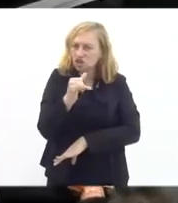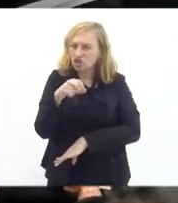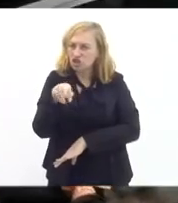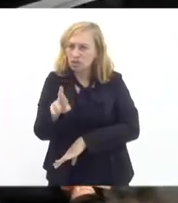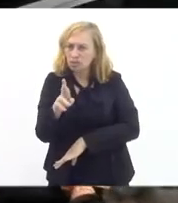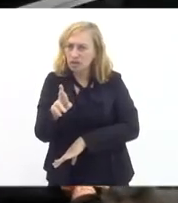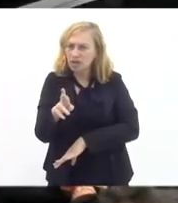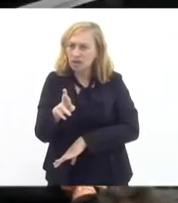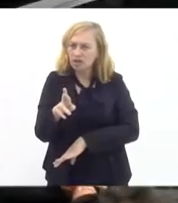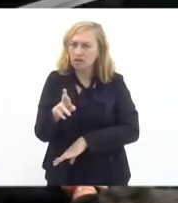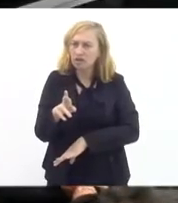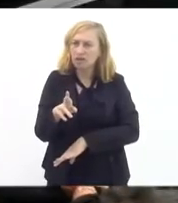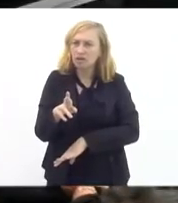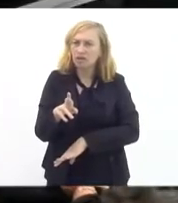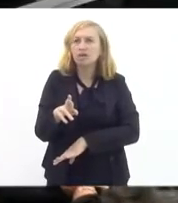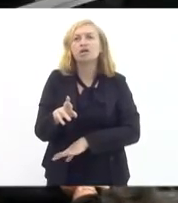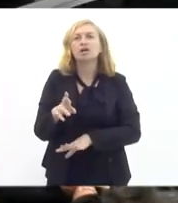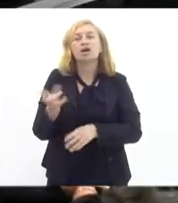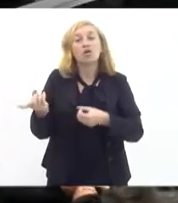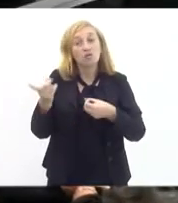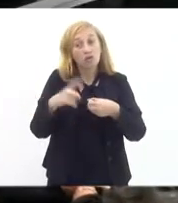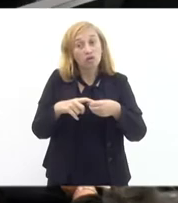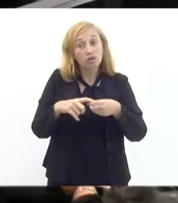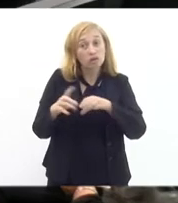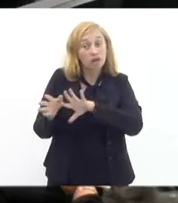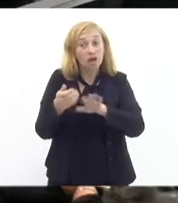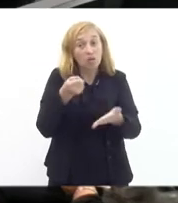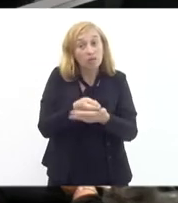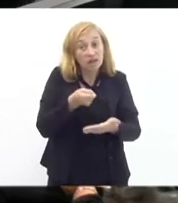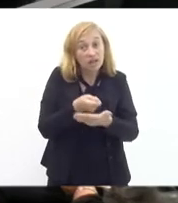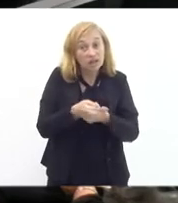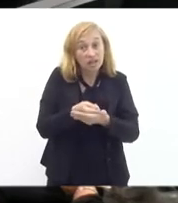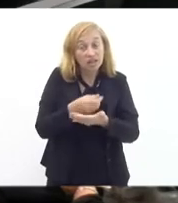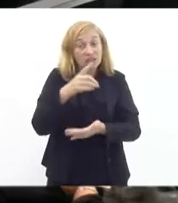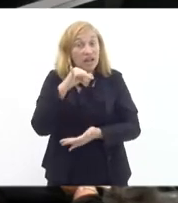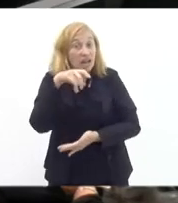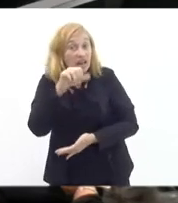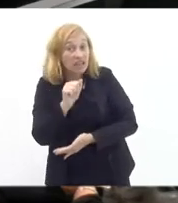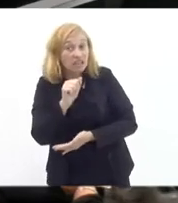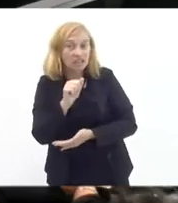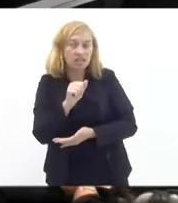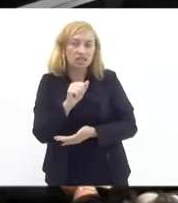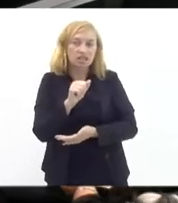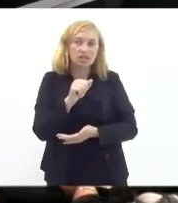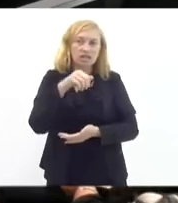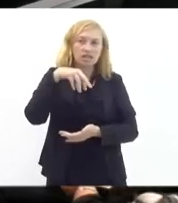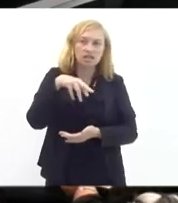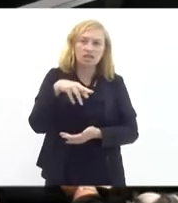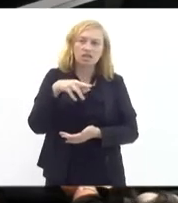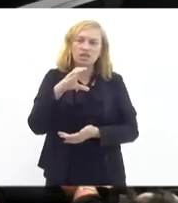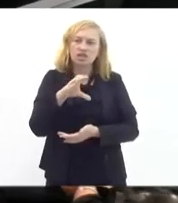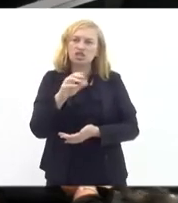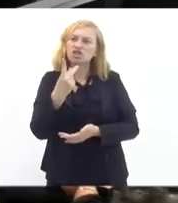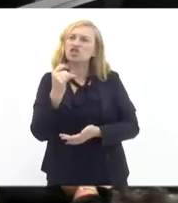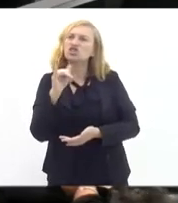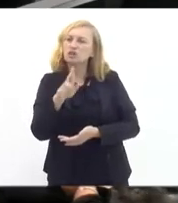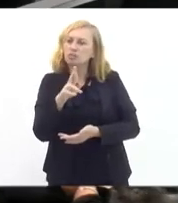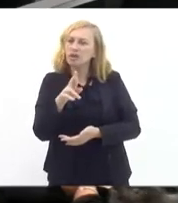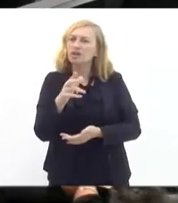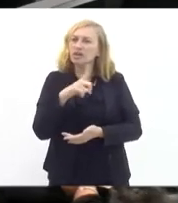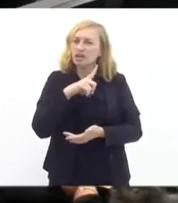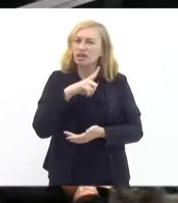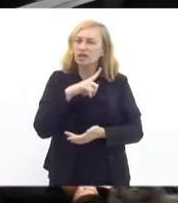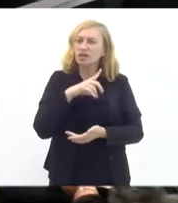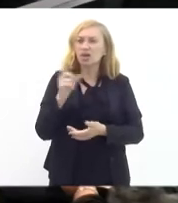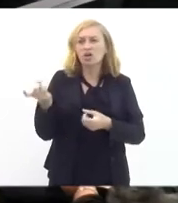constatar que não tem um microchip. Mas aí eu volto. Ali a obrigatoriedade da clínica de mas microchipar aí, no nome daquela pessoa que entregou o animal. Eu volto a dizer uma